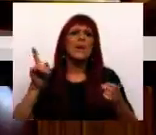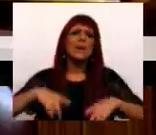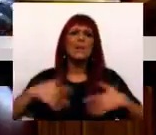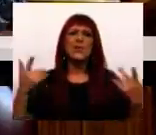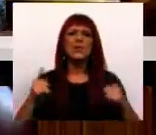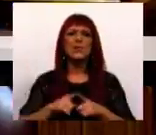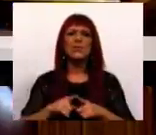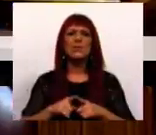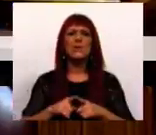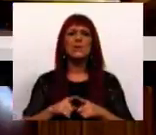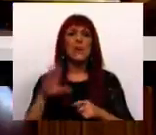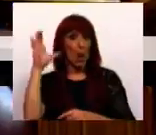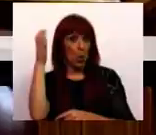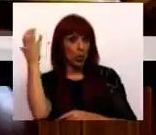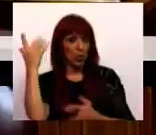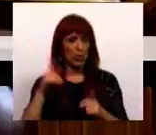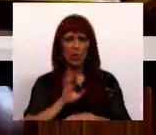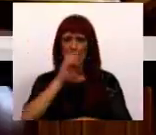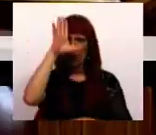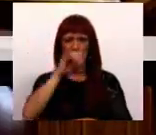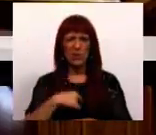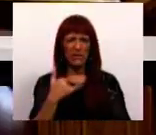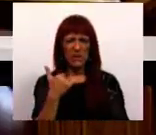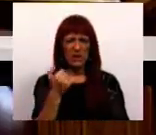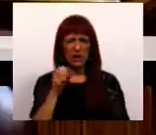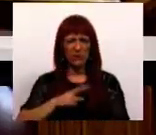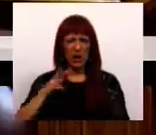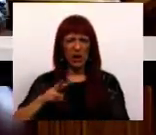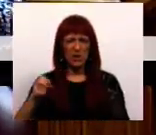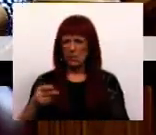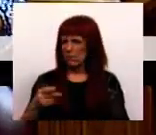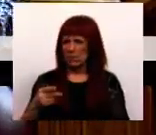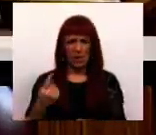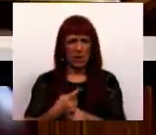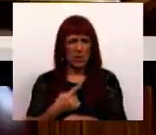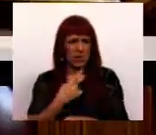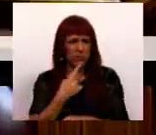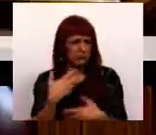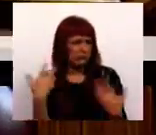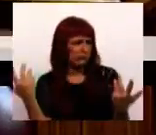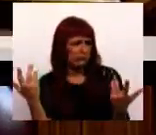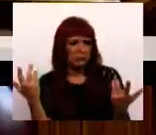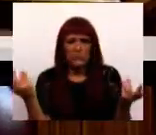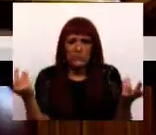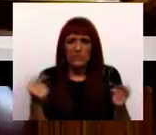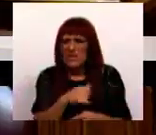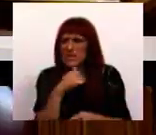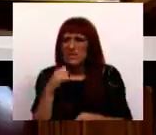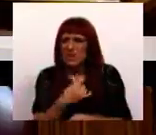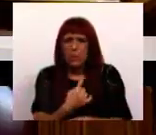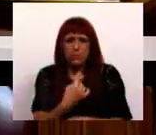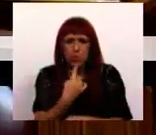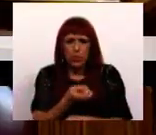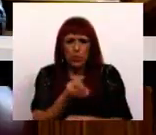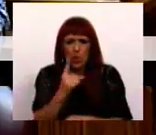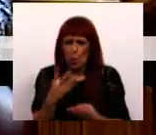também, na cultura, Sr. Primeiro-Ministro, 25 milhões de euros não é assim uma coisa também que sacrifica